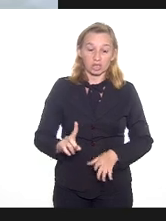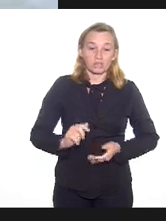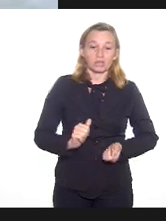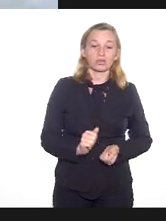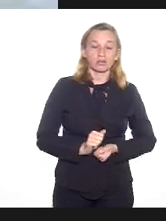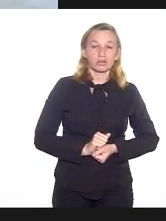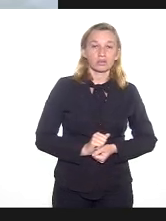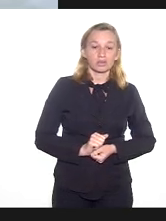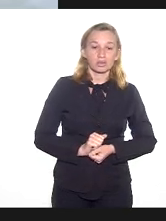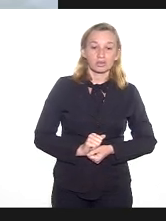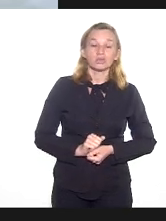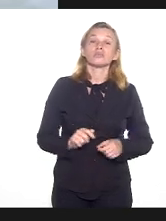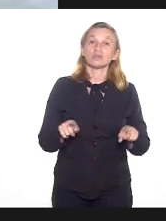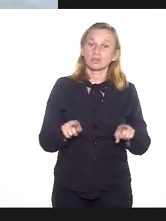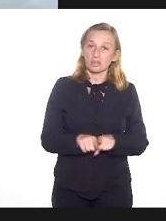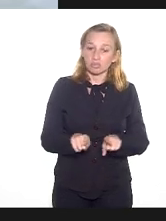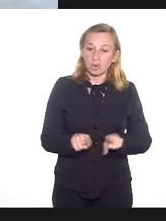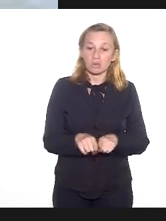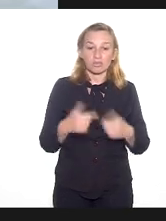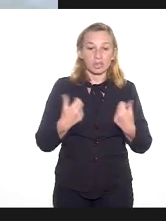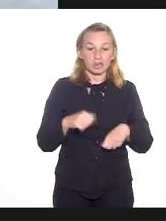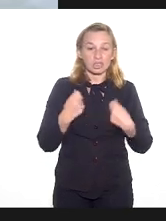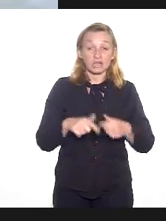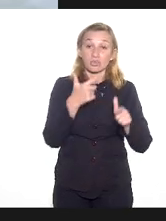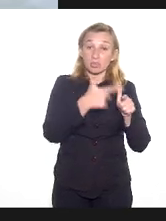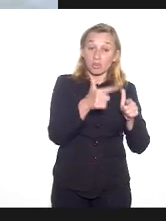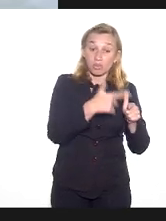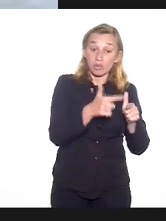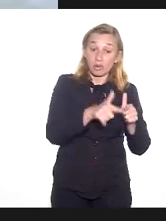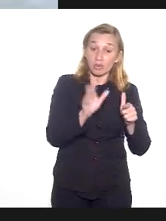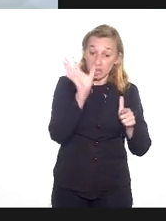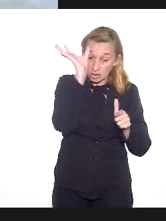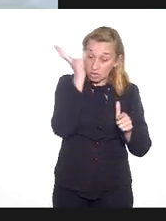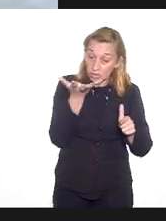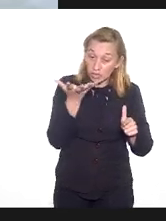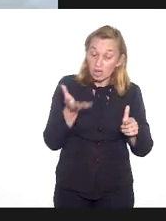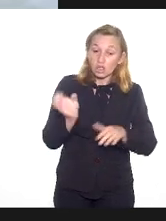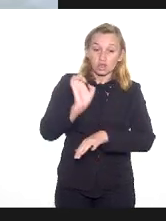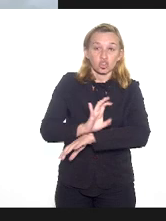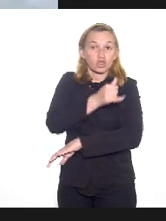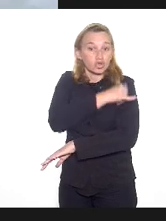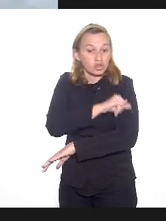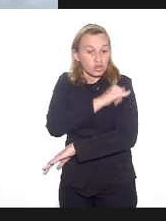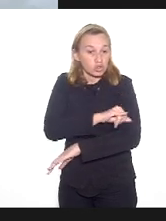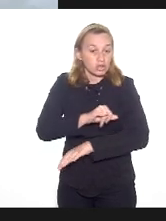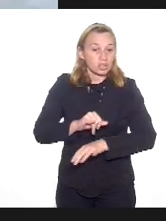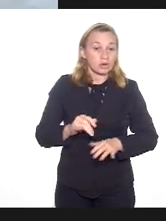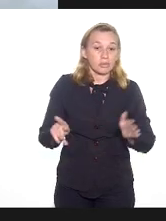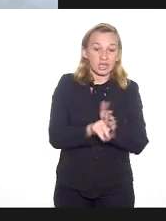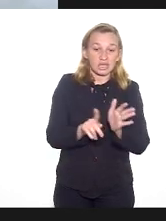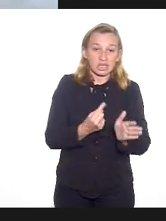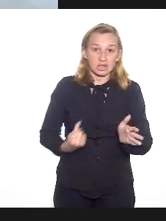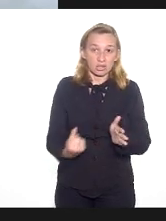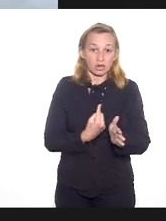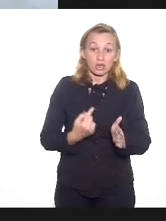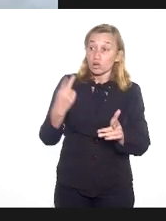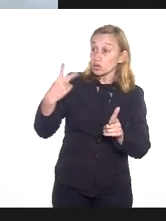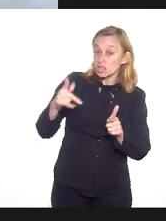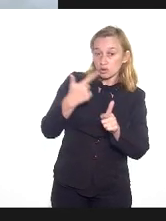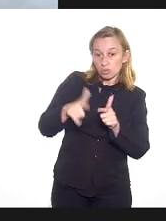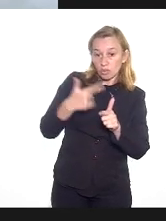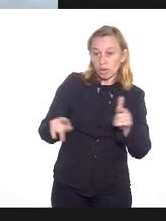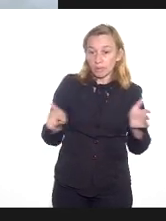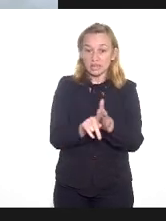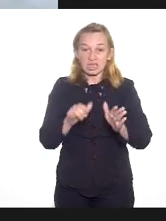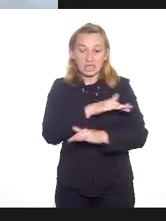oposta. Ainda assim, temos que lidar com esse problema, porque assim como o Estado do Rio de Janeiro nos pertence, seus problemas são de